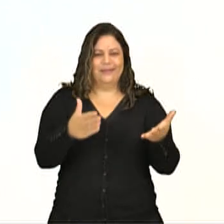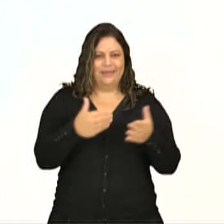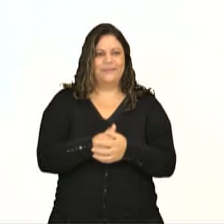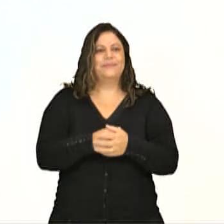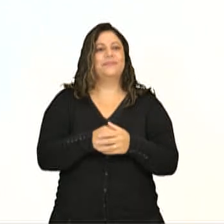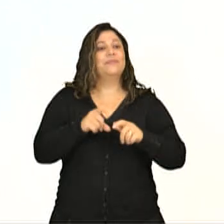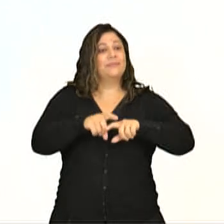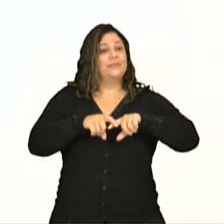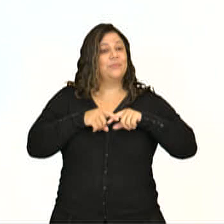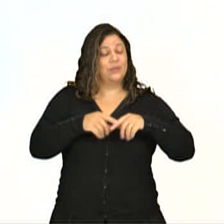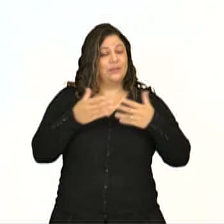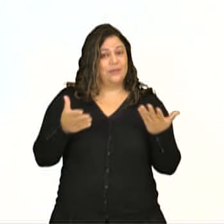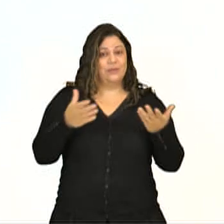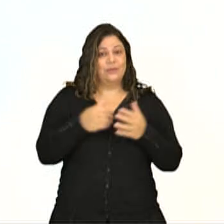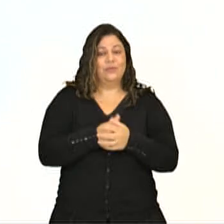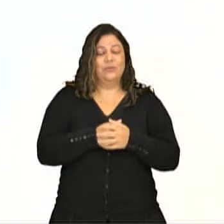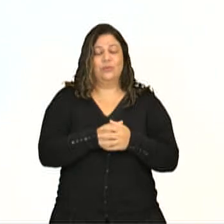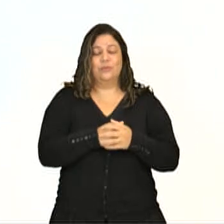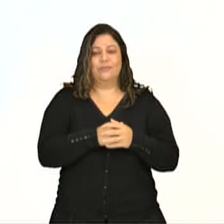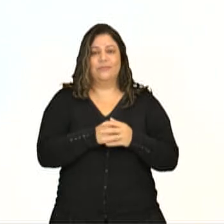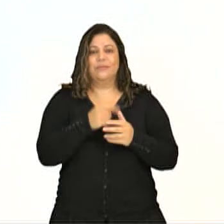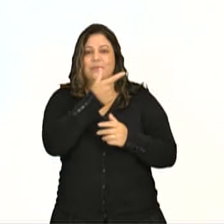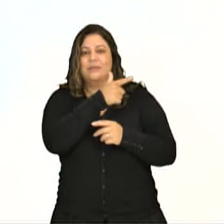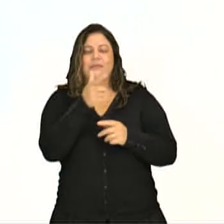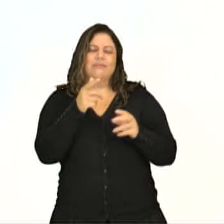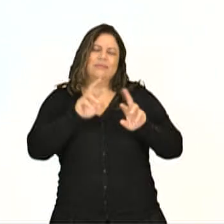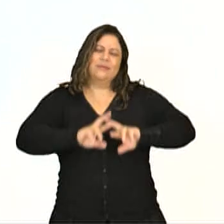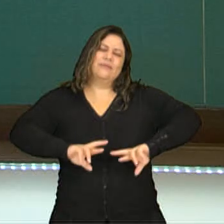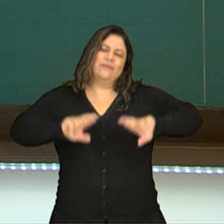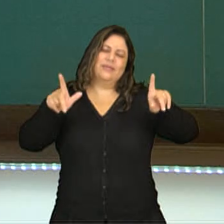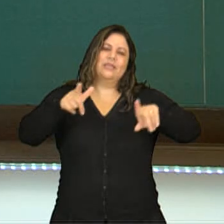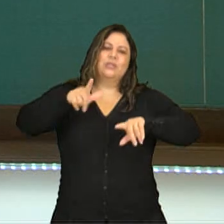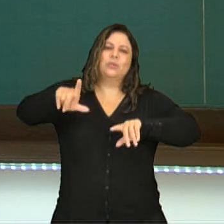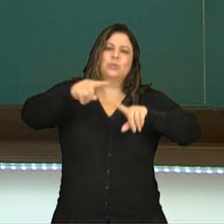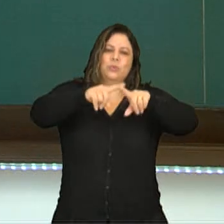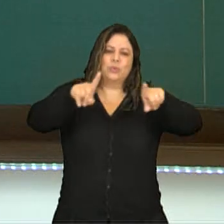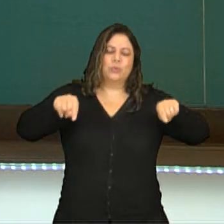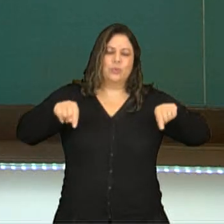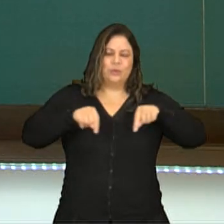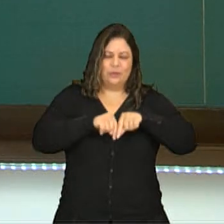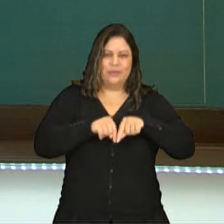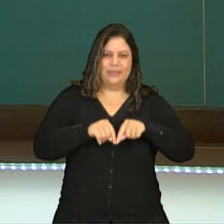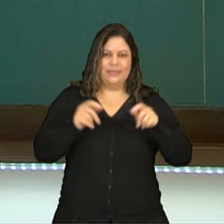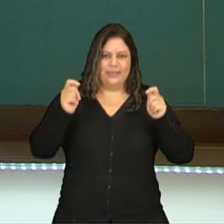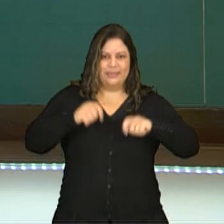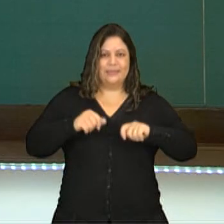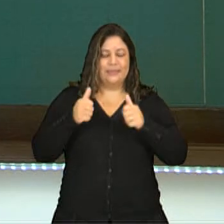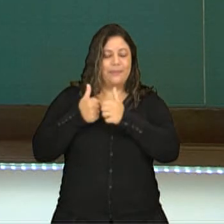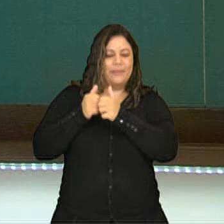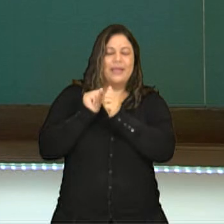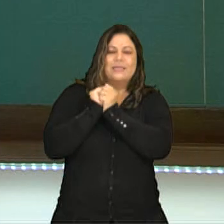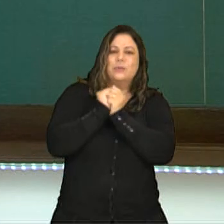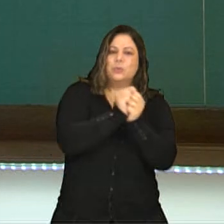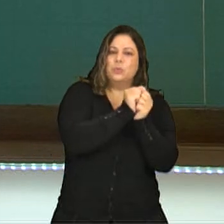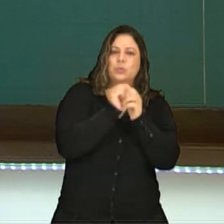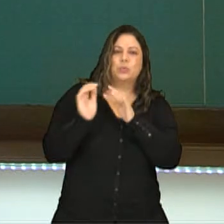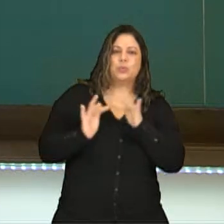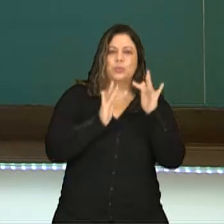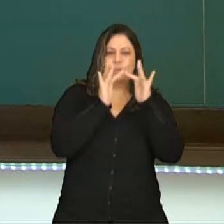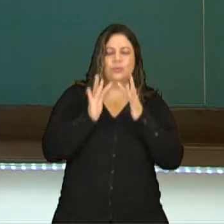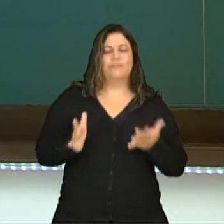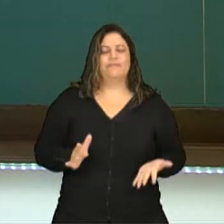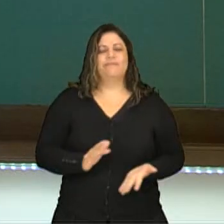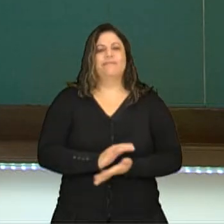por isso, não segue aquela característica das outras danças de salão, que são dançadas mais próximas com a condução pelo